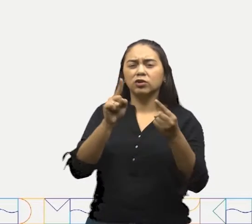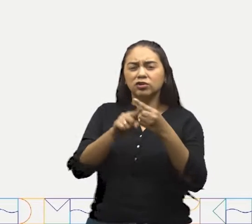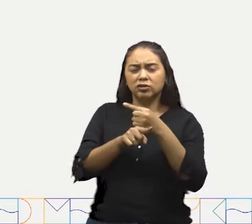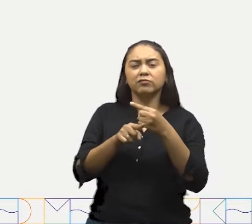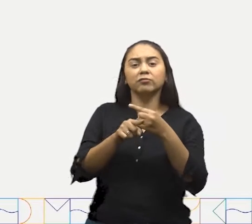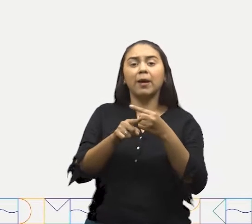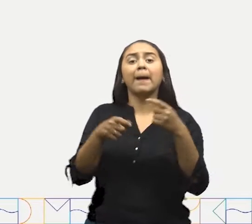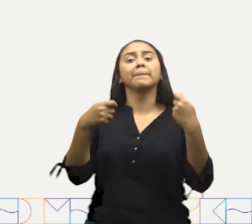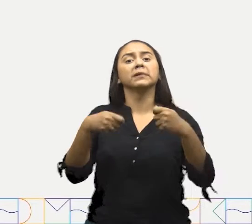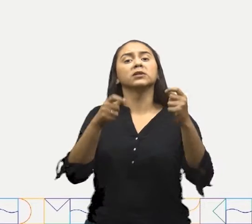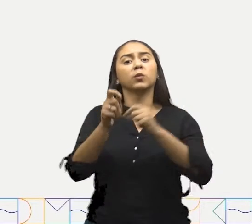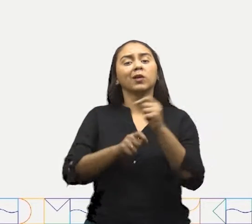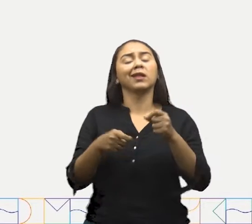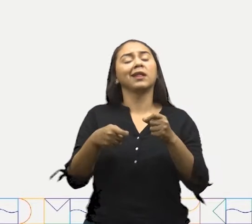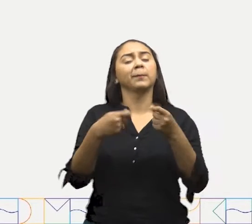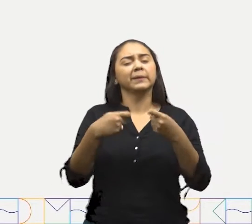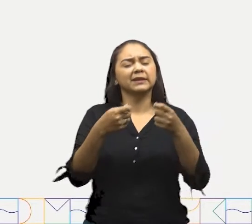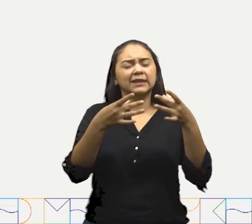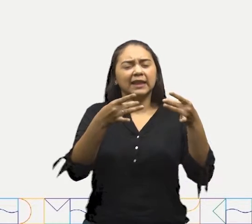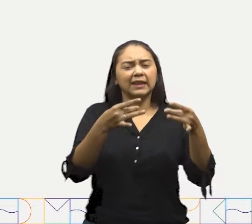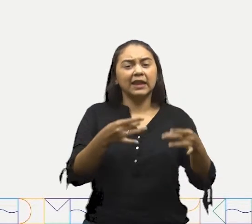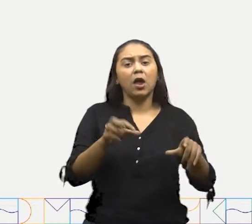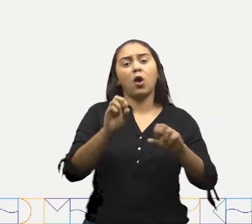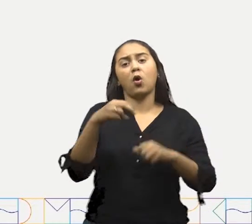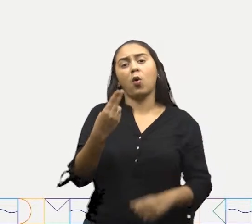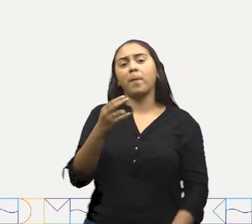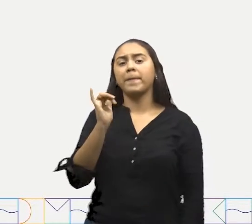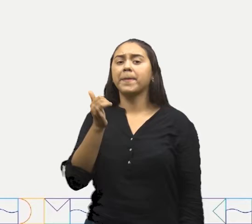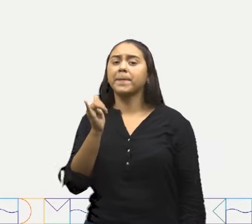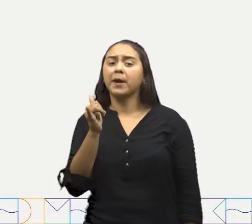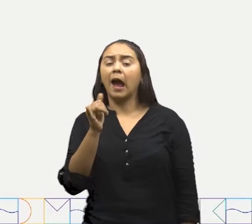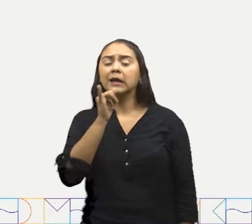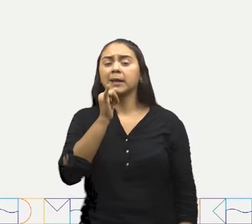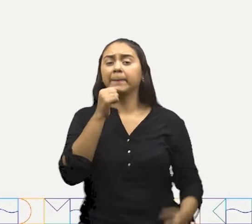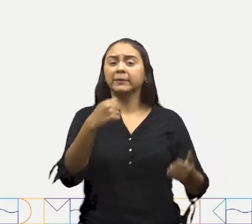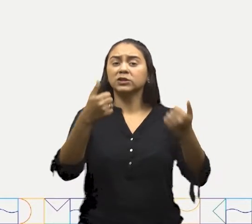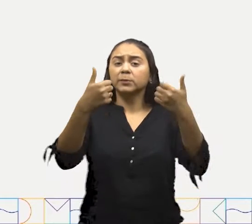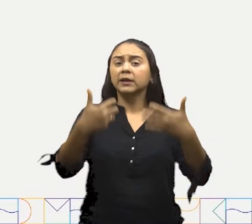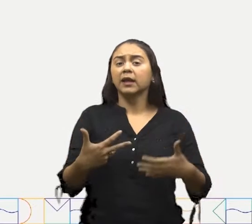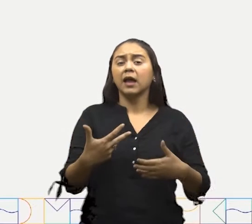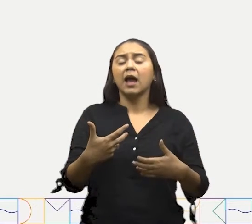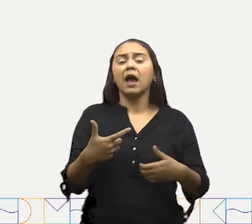é necessário que ela seja descrita ou narrada, indicando